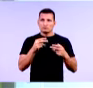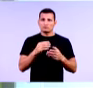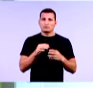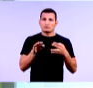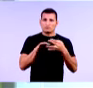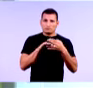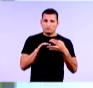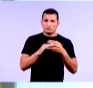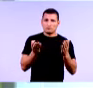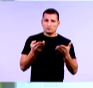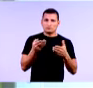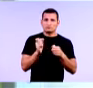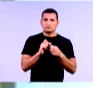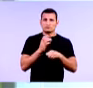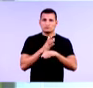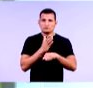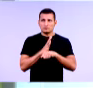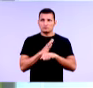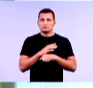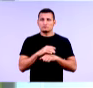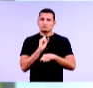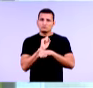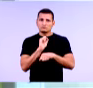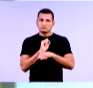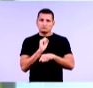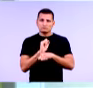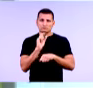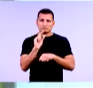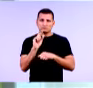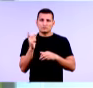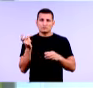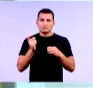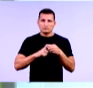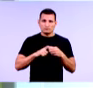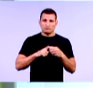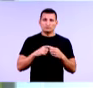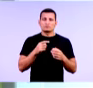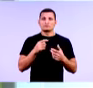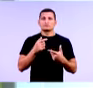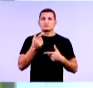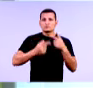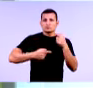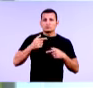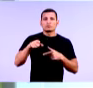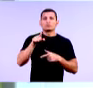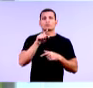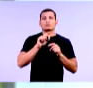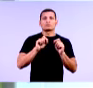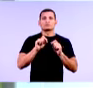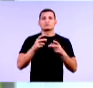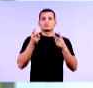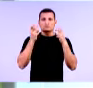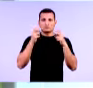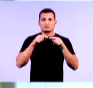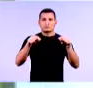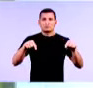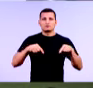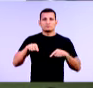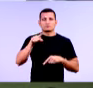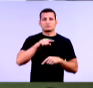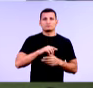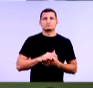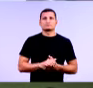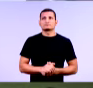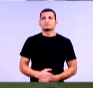intervalo, vamos fazer as atividades e daqui a pouco a gente vai discutir o que vocês perceberam aí na classe de vocês. Até mais.